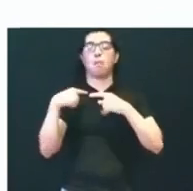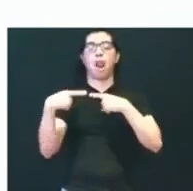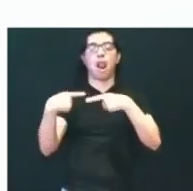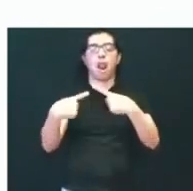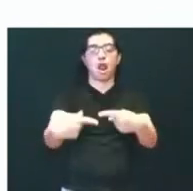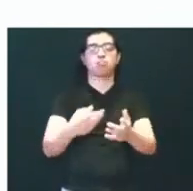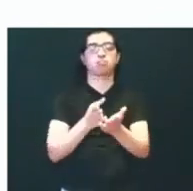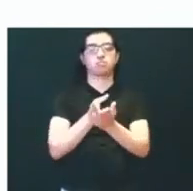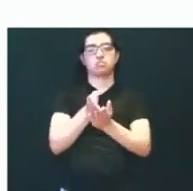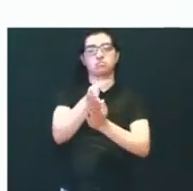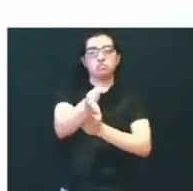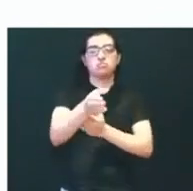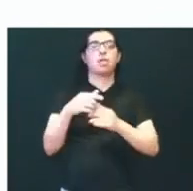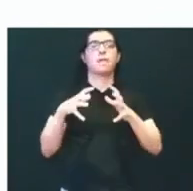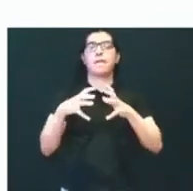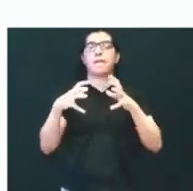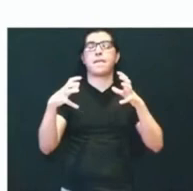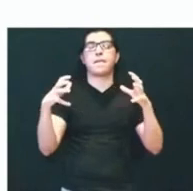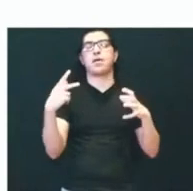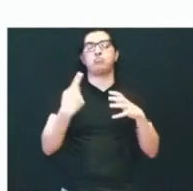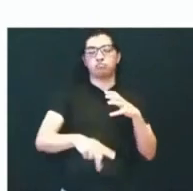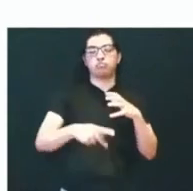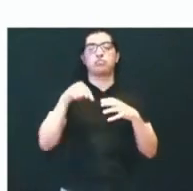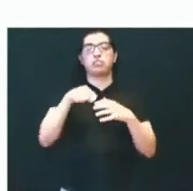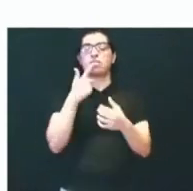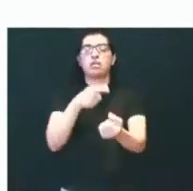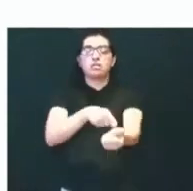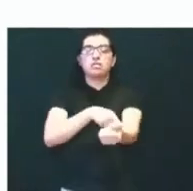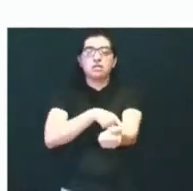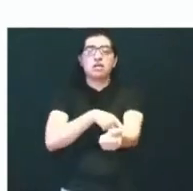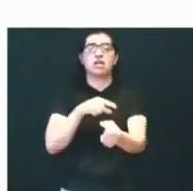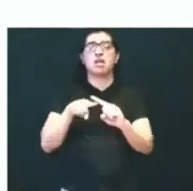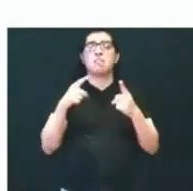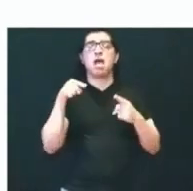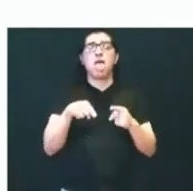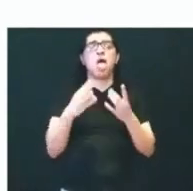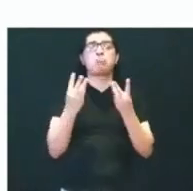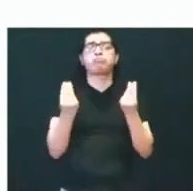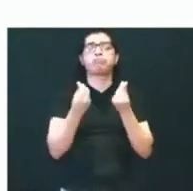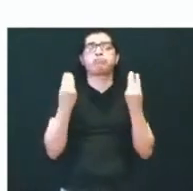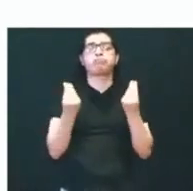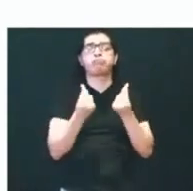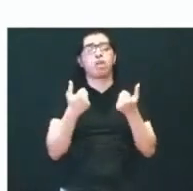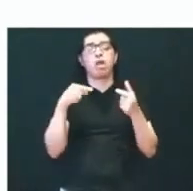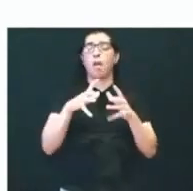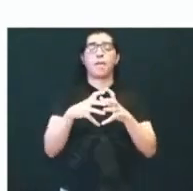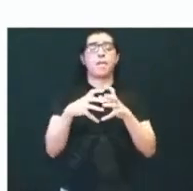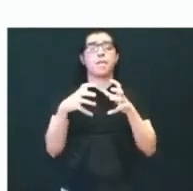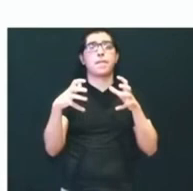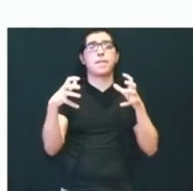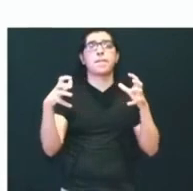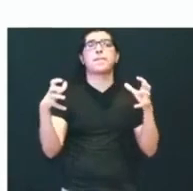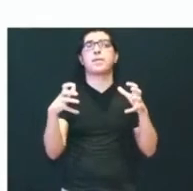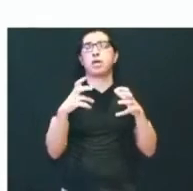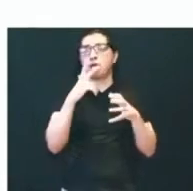proliferando, aumentando a quantidade dela no sangue, e ela não é funcional, você vai acabar tendo o